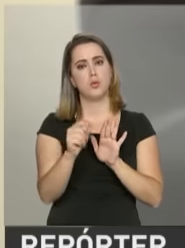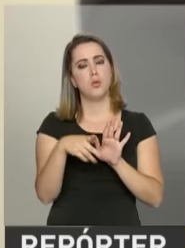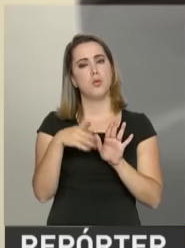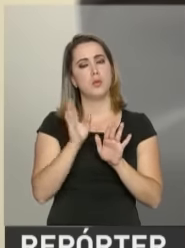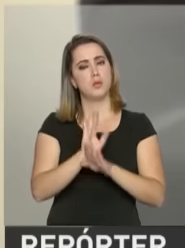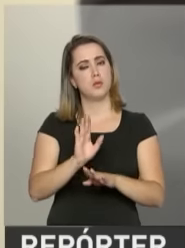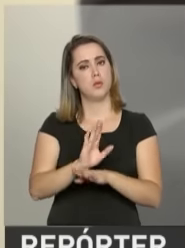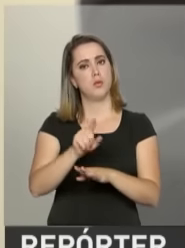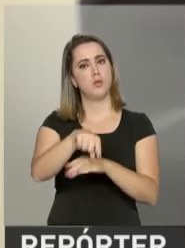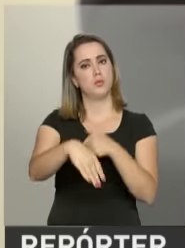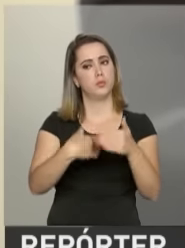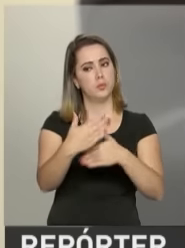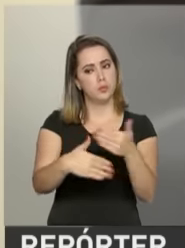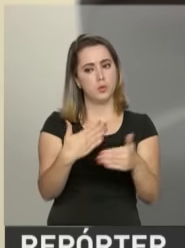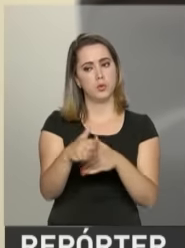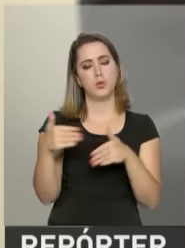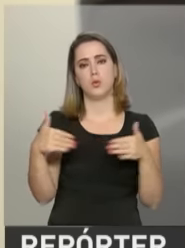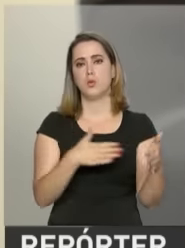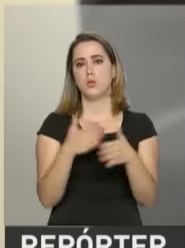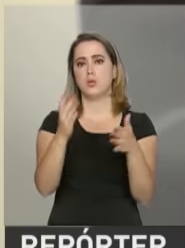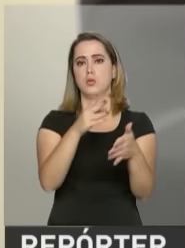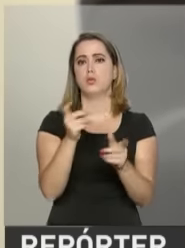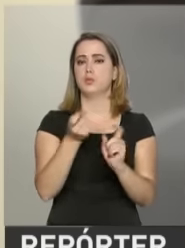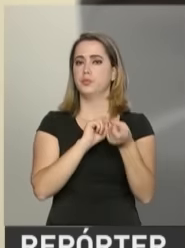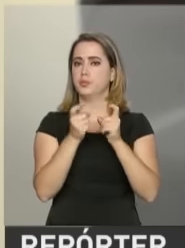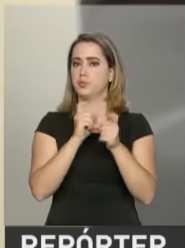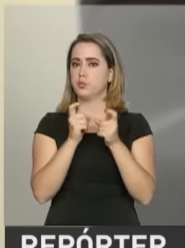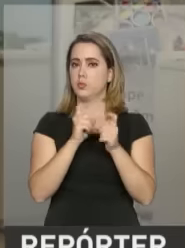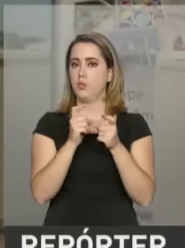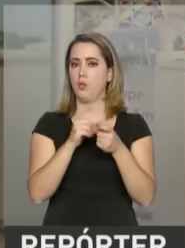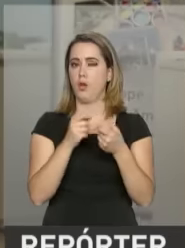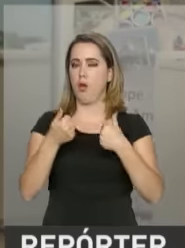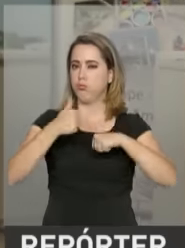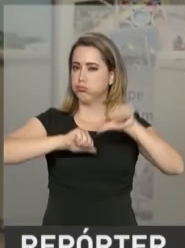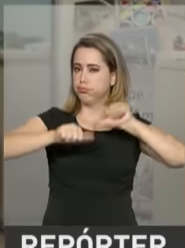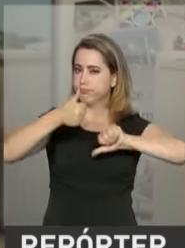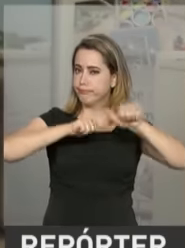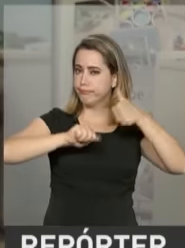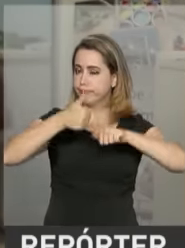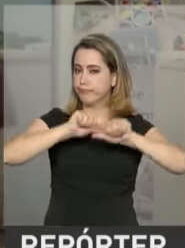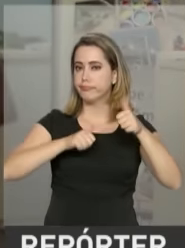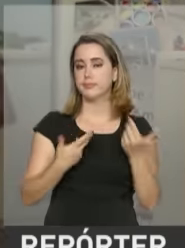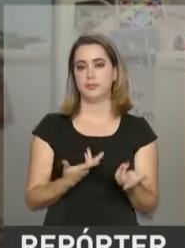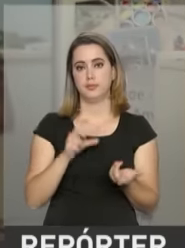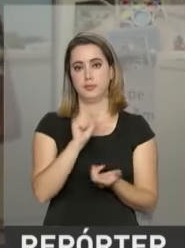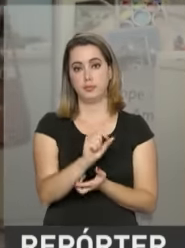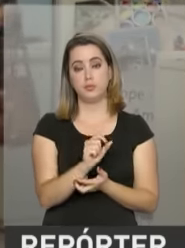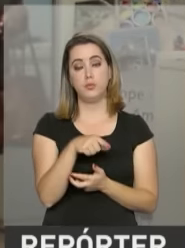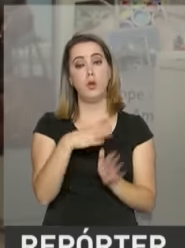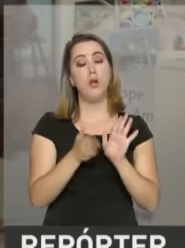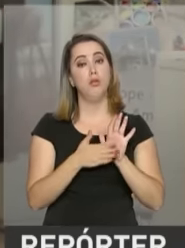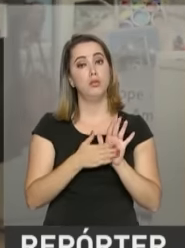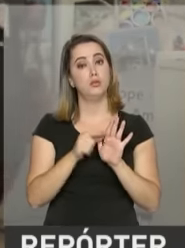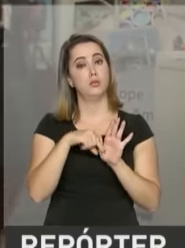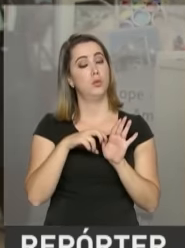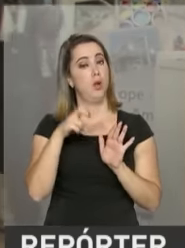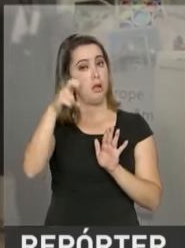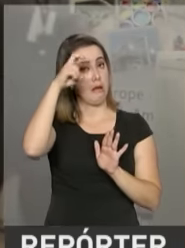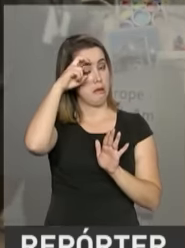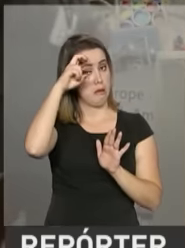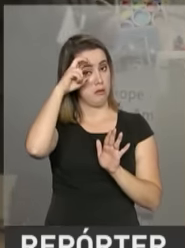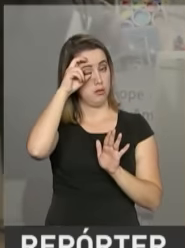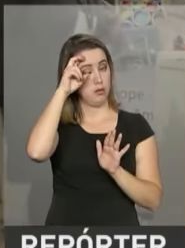pavimentar o caminho para a gestão internacional de químicos e resíduos. As propostas aprovadas aqui serão apresentadas na 5ª